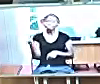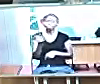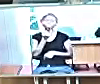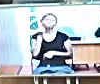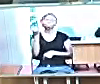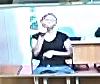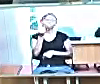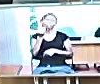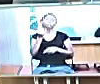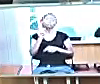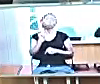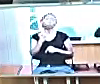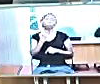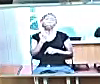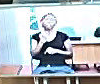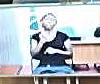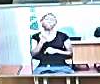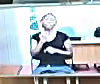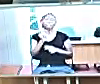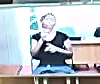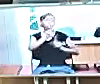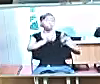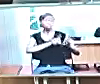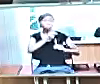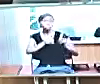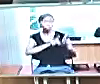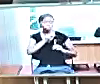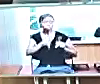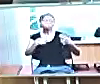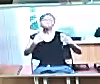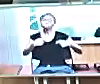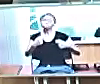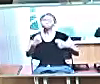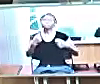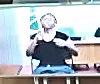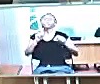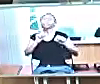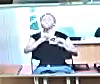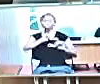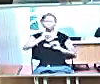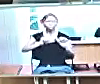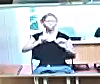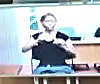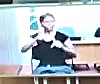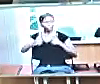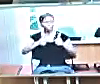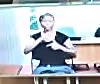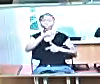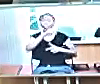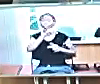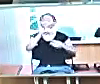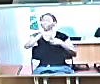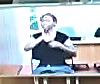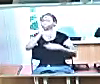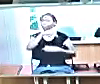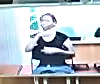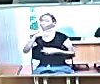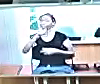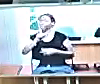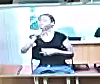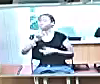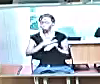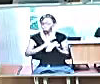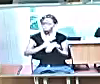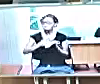onde realmente a voz do povo pode ser transformada em ações de piaget com o orçamento destinado para que elas